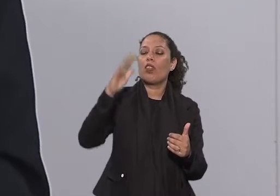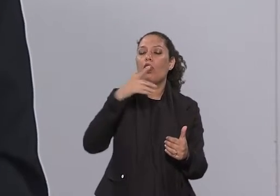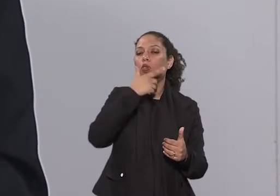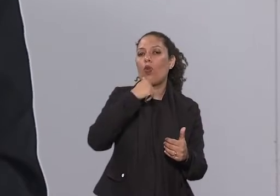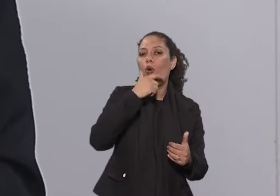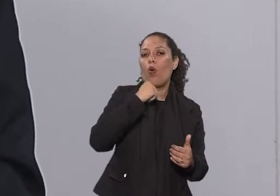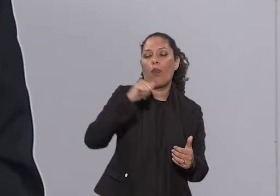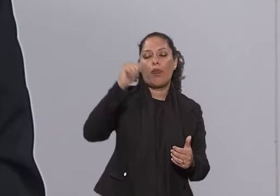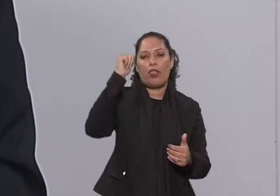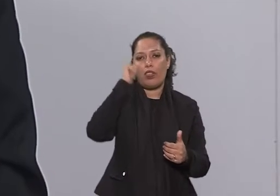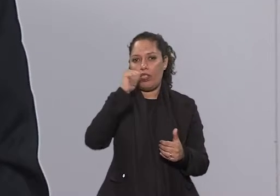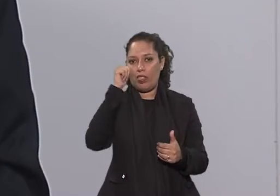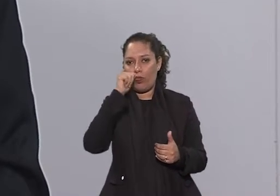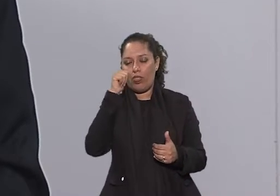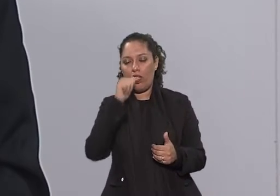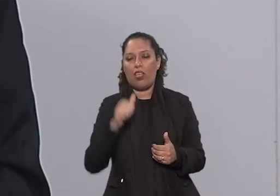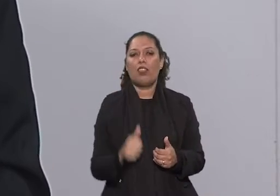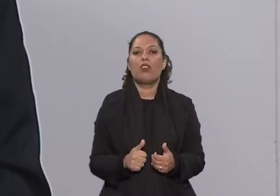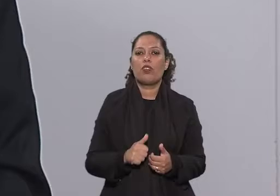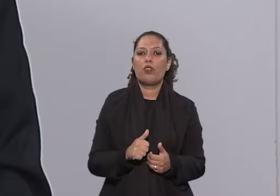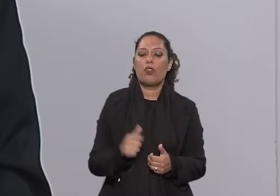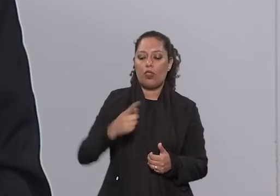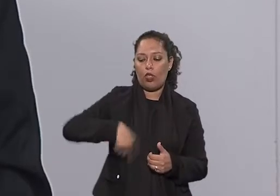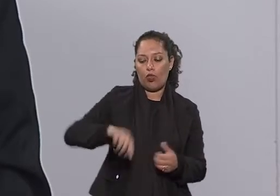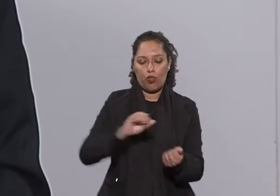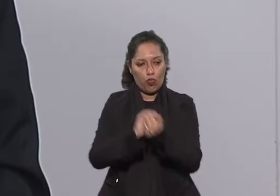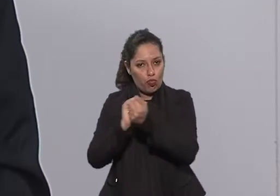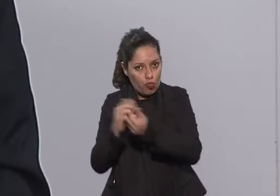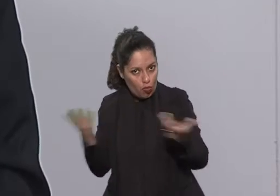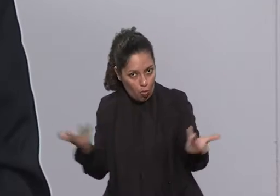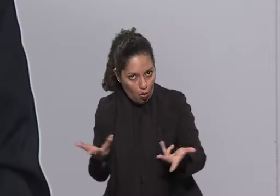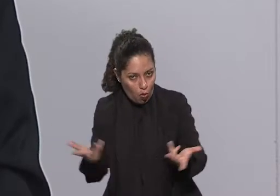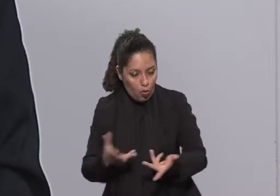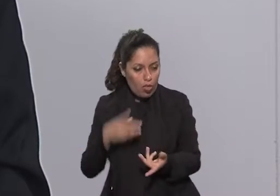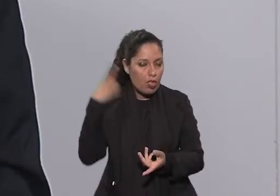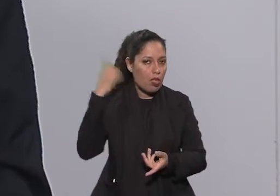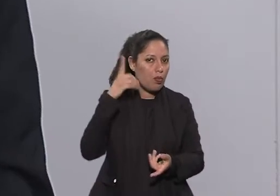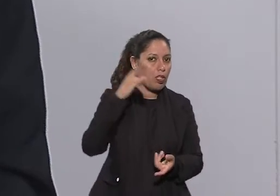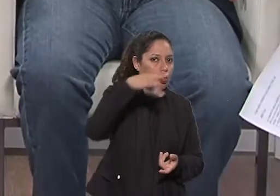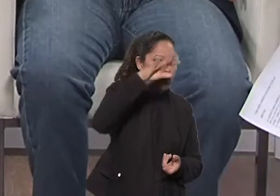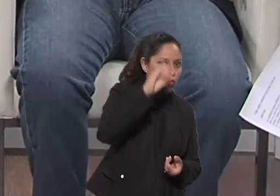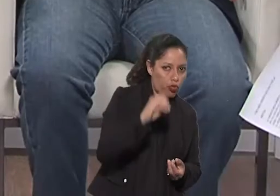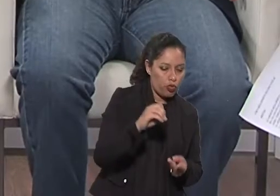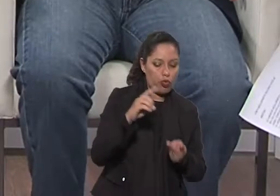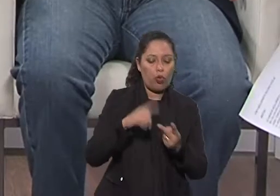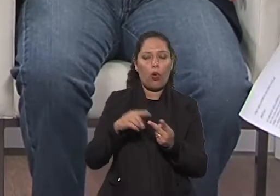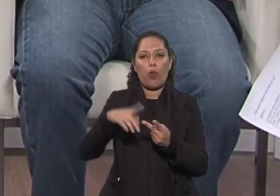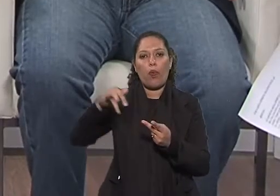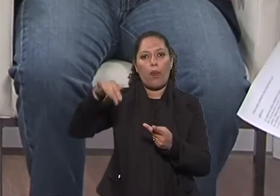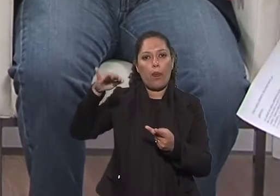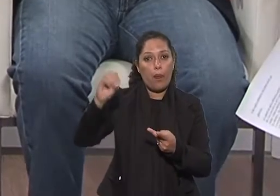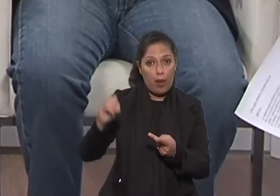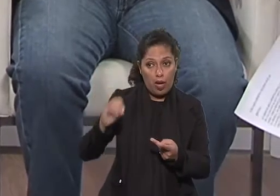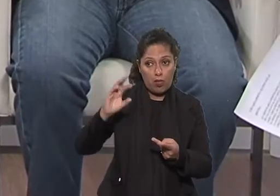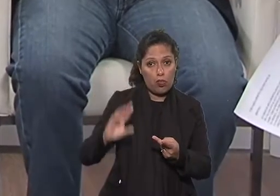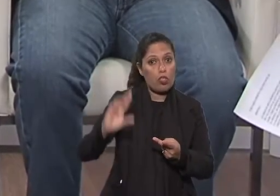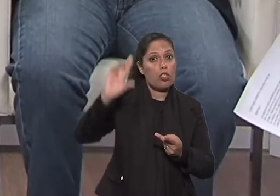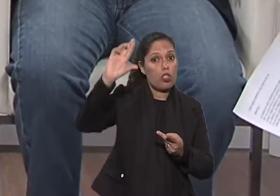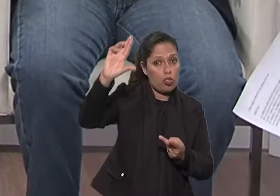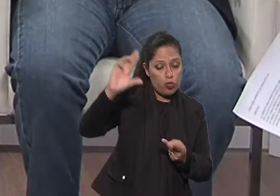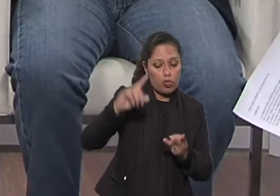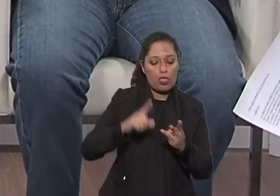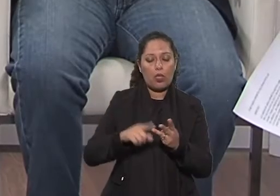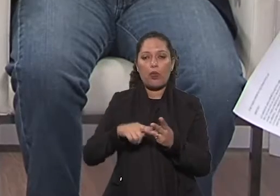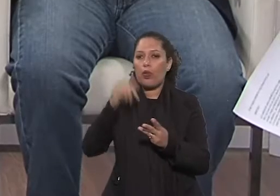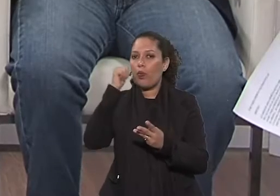do masculino e do feminino tivemos as presenças do deputado chicão bulhões do mario love que é